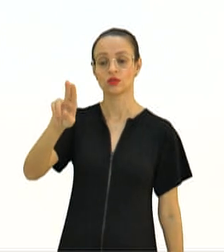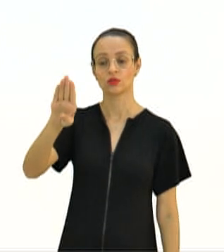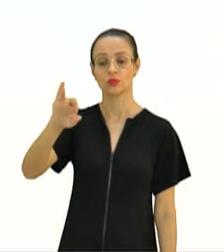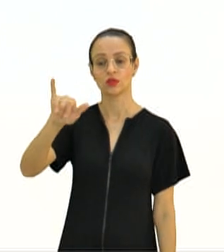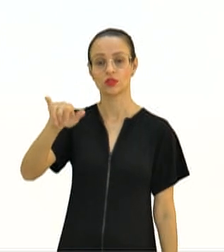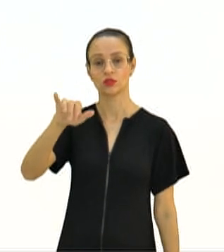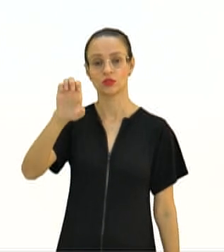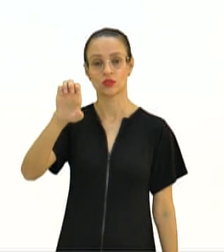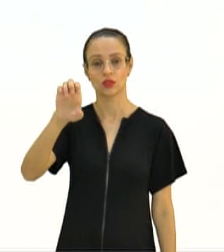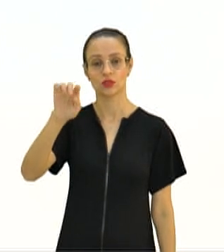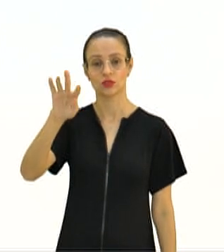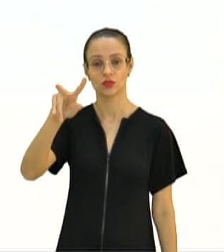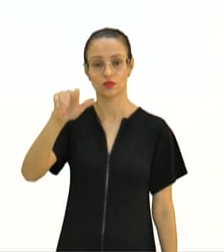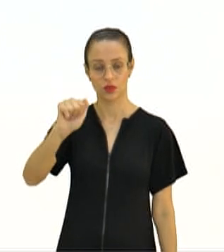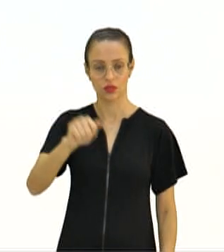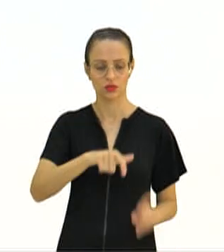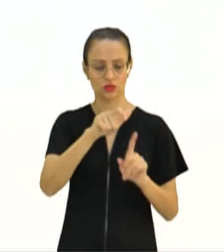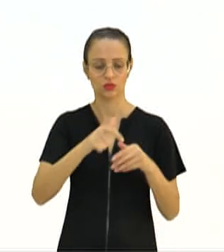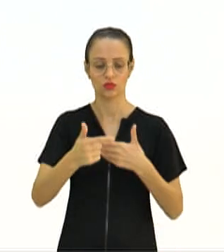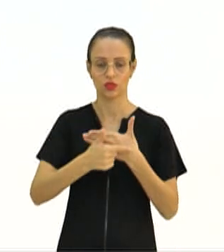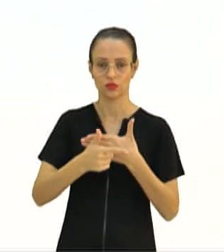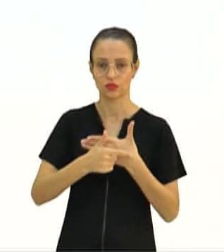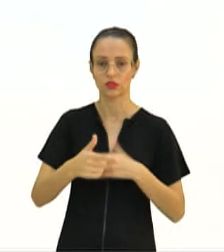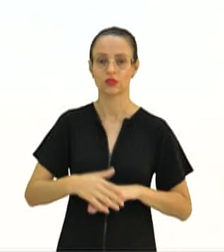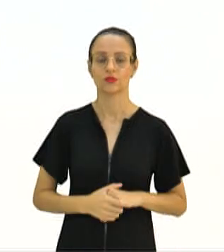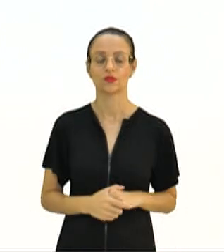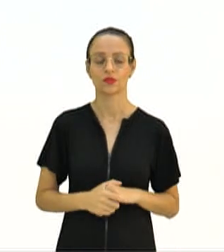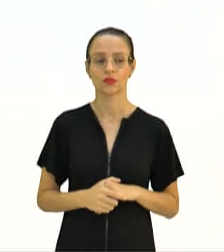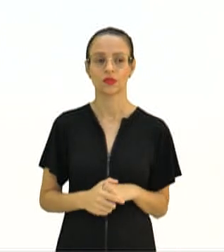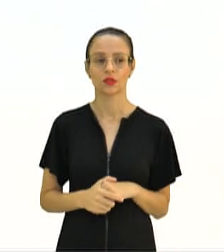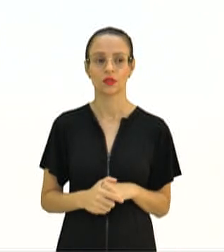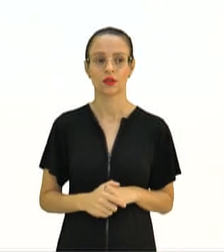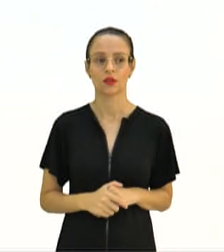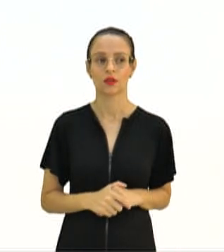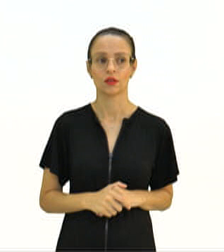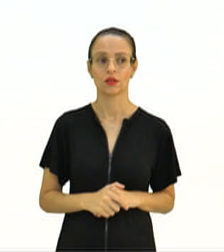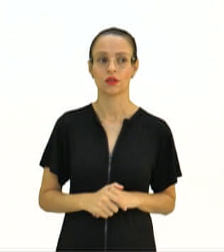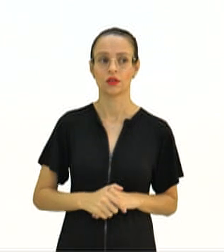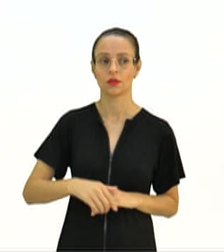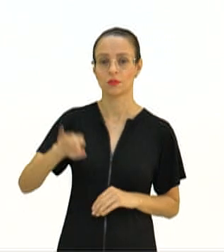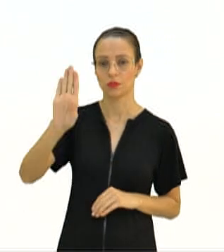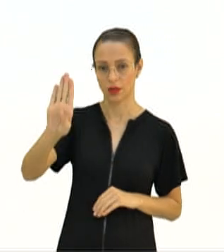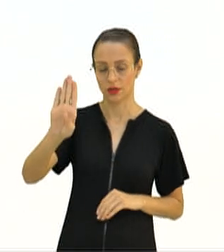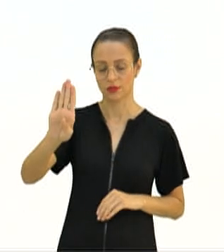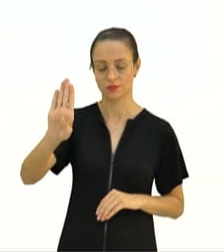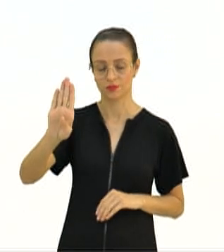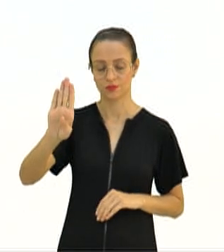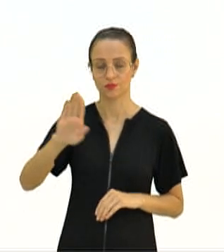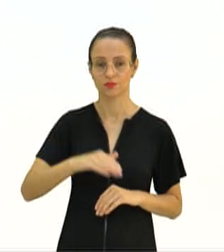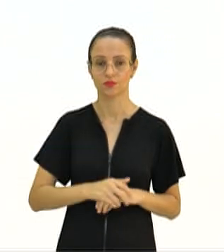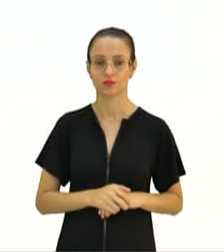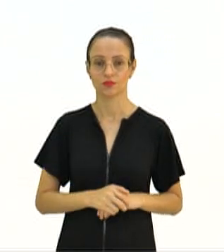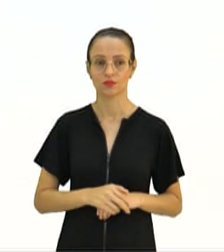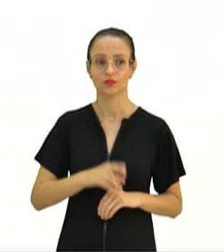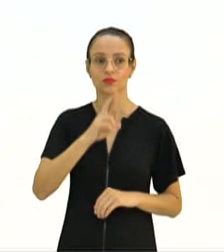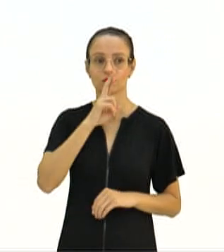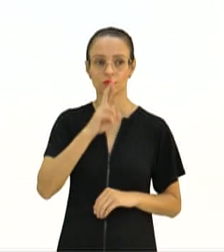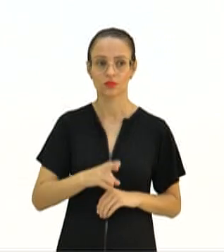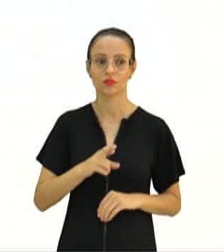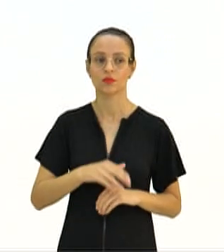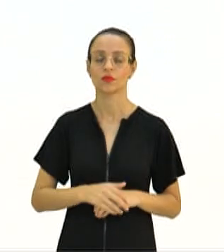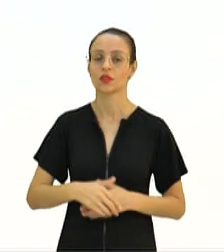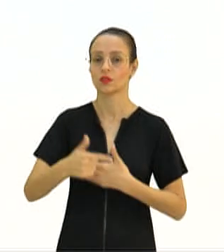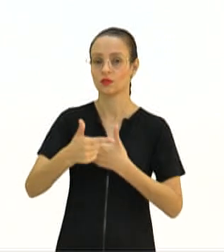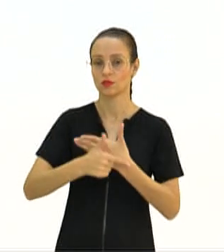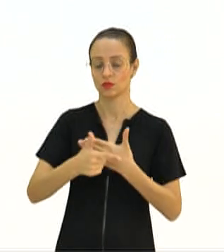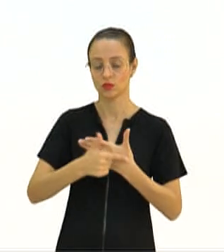importante que saiba como verificar as informações. A segunda, a letra B, é objetiva direta, ela